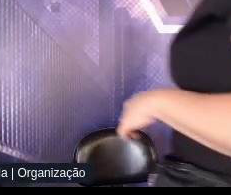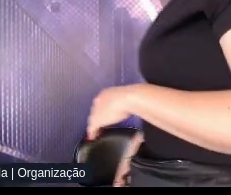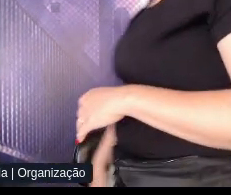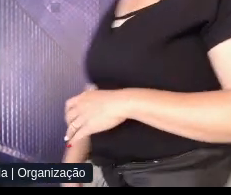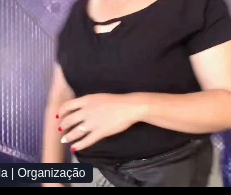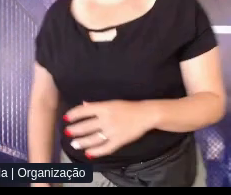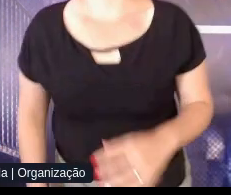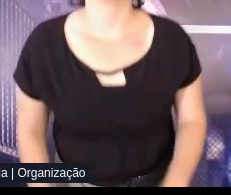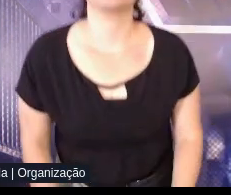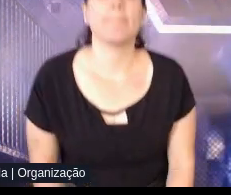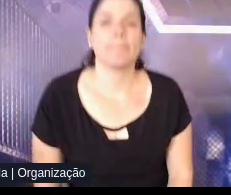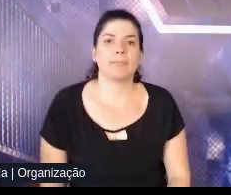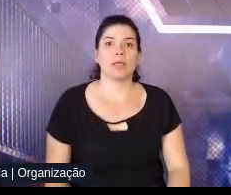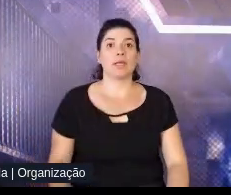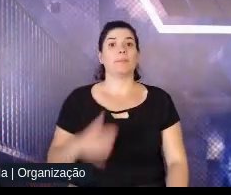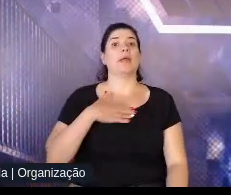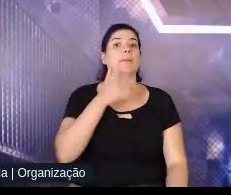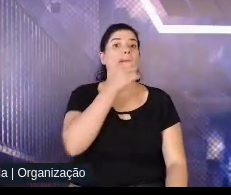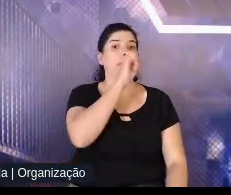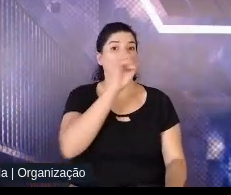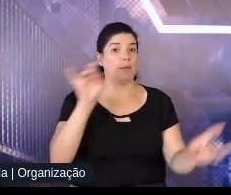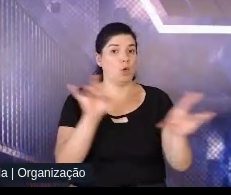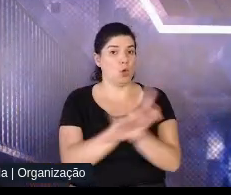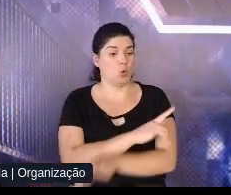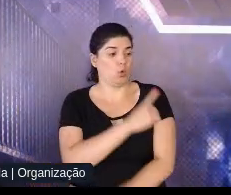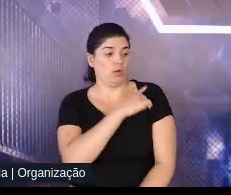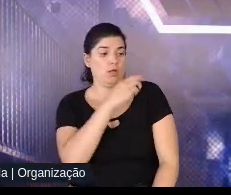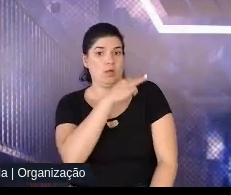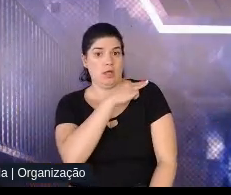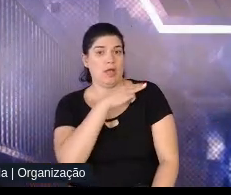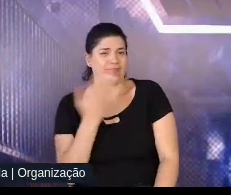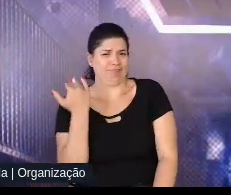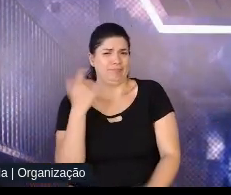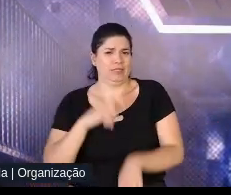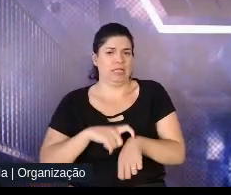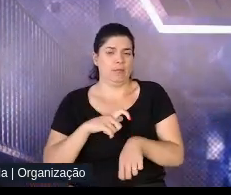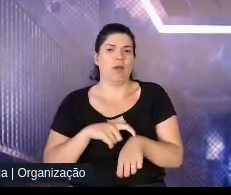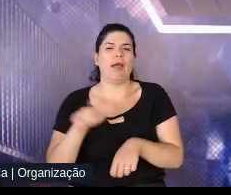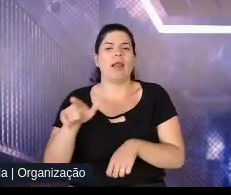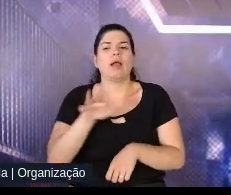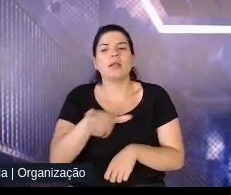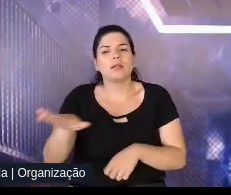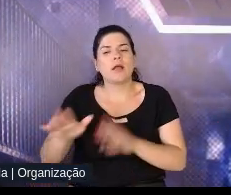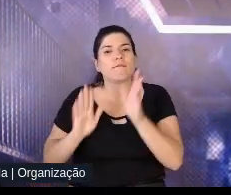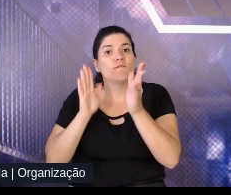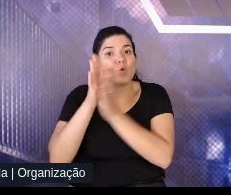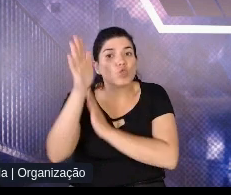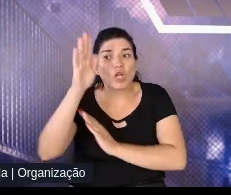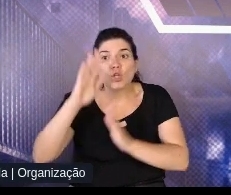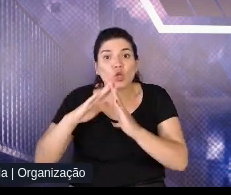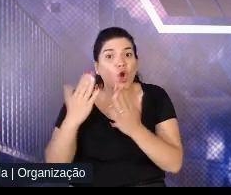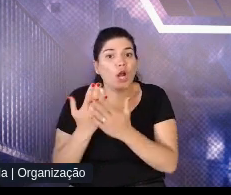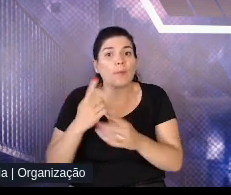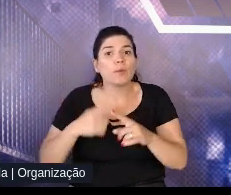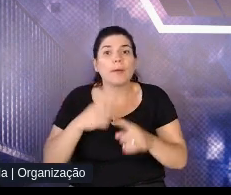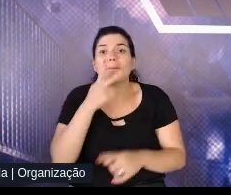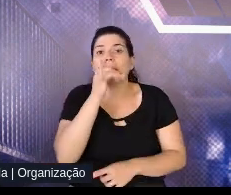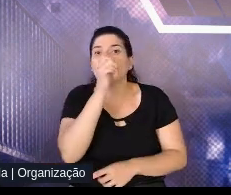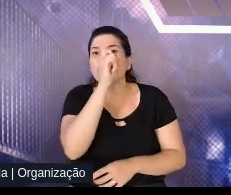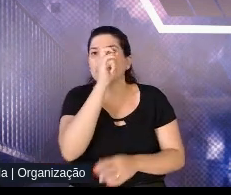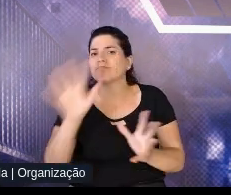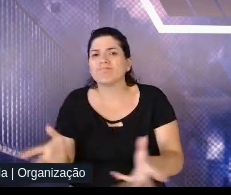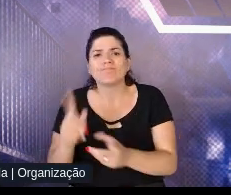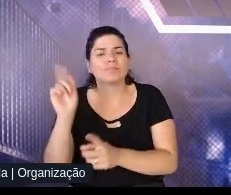era criança, ela parou na 3ª série e ela fugiu da escola porque ela não tinha incentivo dos pais, eles queriam que ela